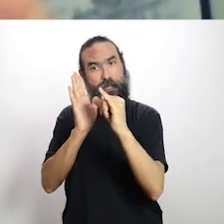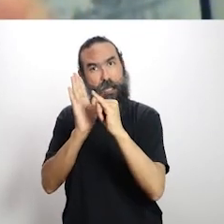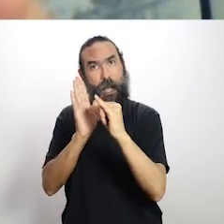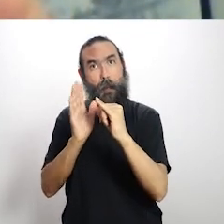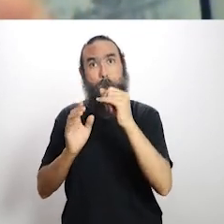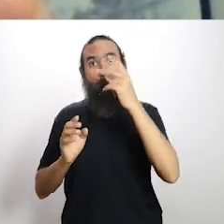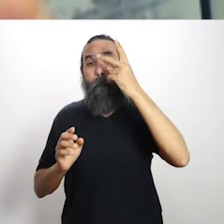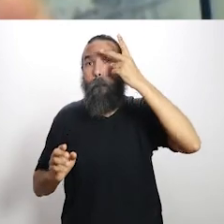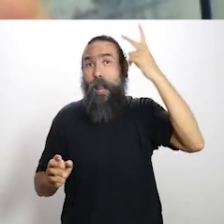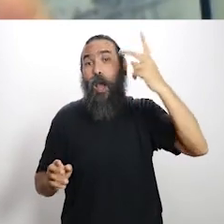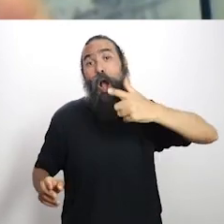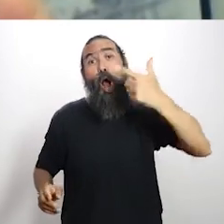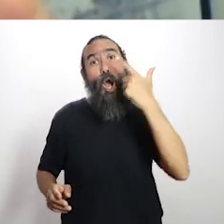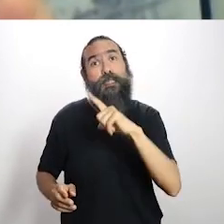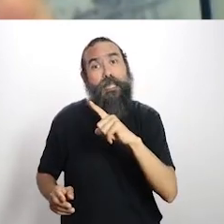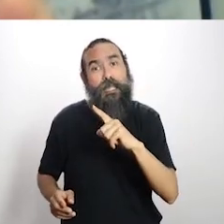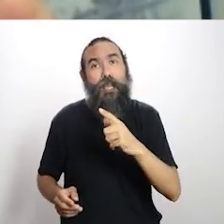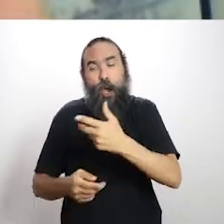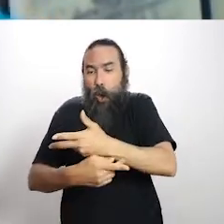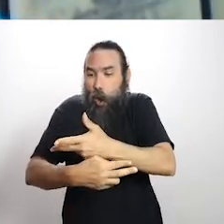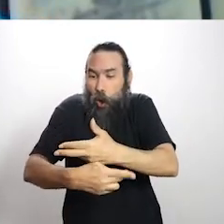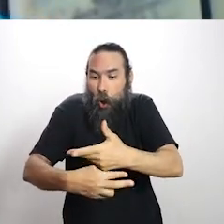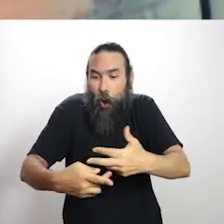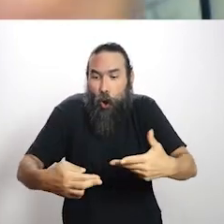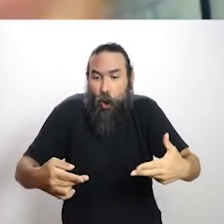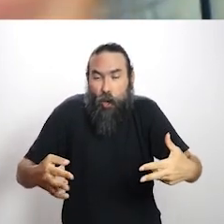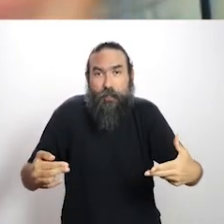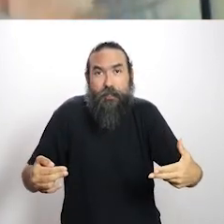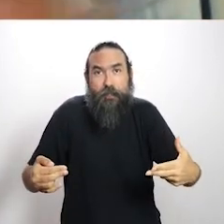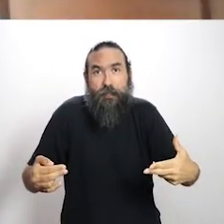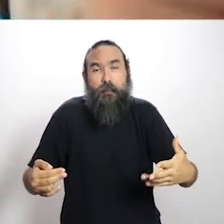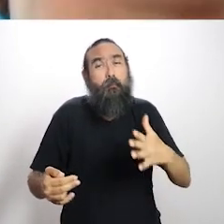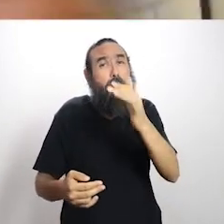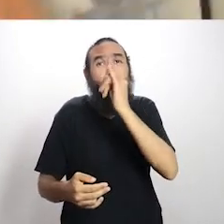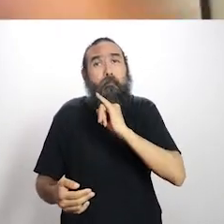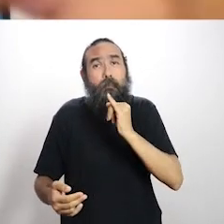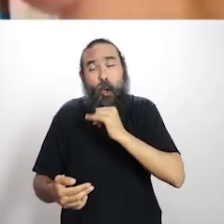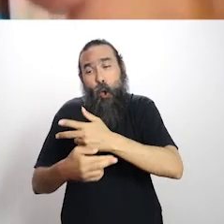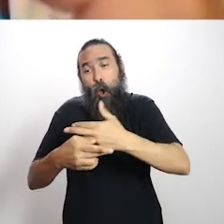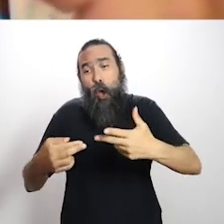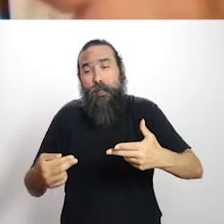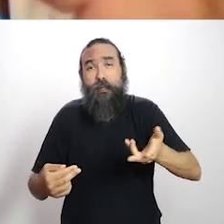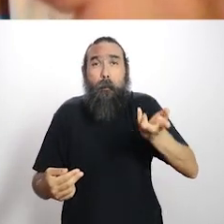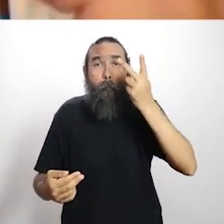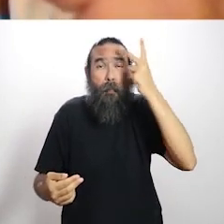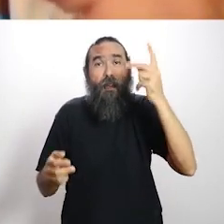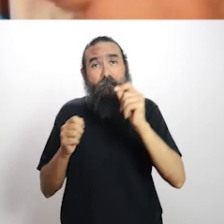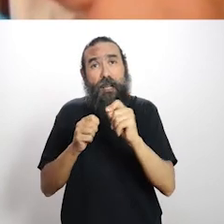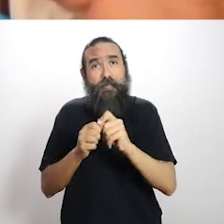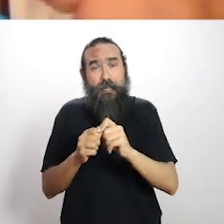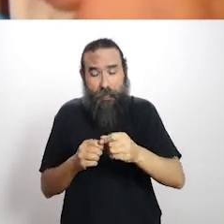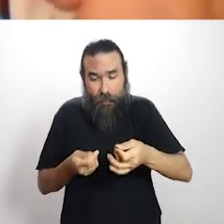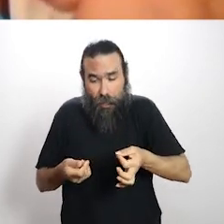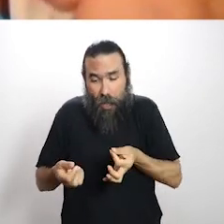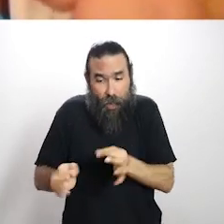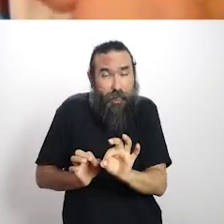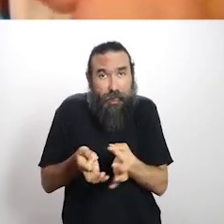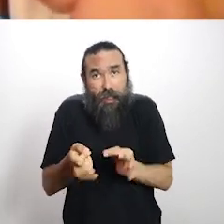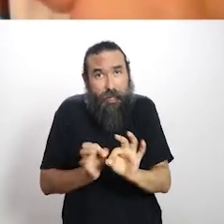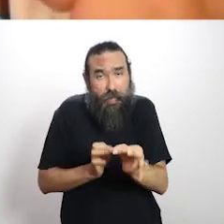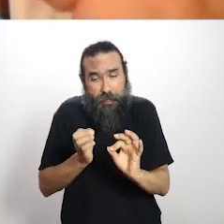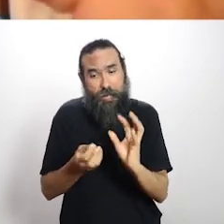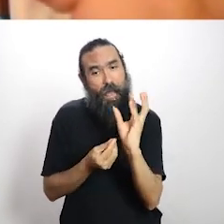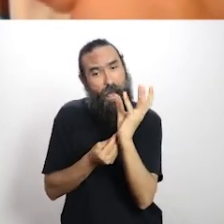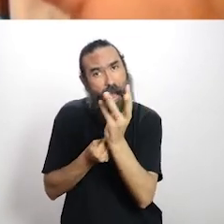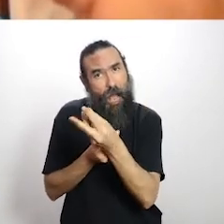em andamento foi interrompido pela pandemia um festival como o que vocês fazem é um festival ele pode ser